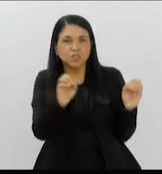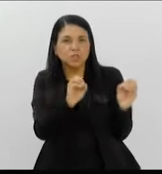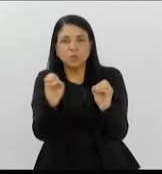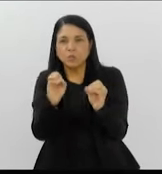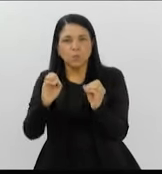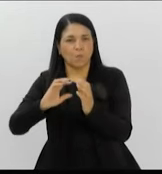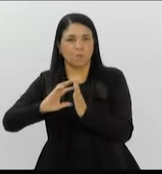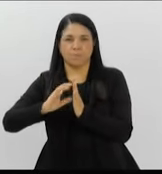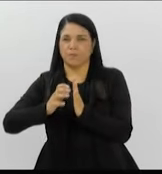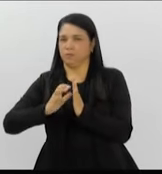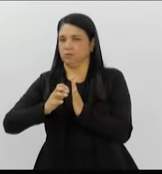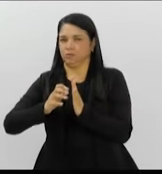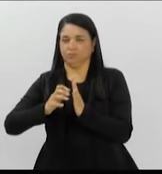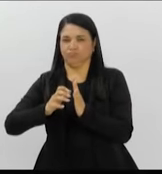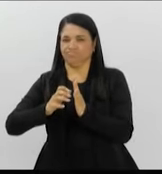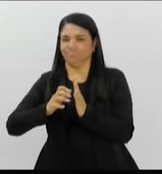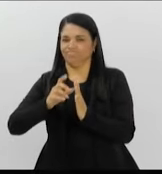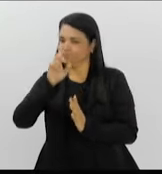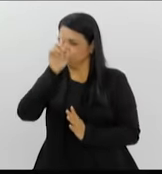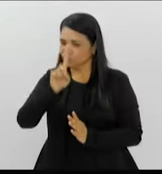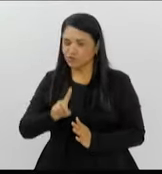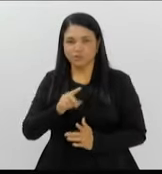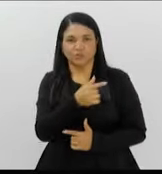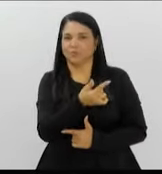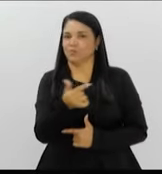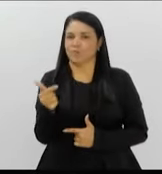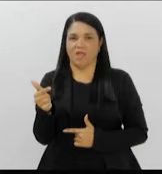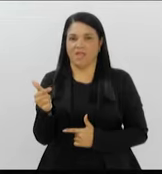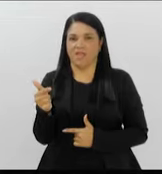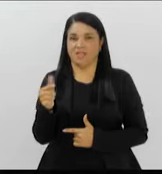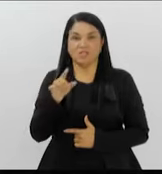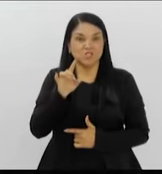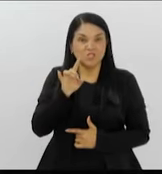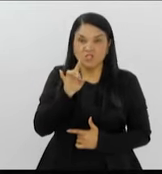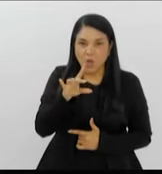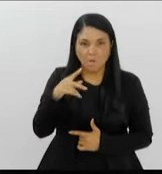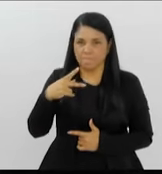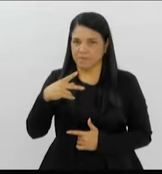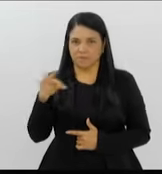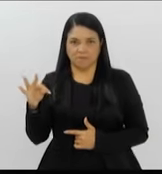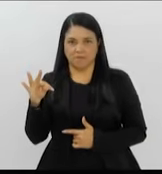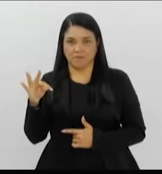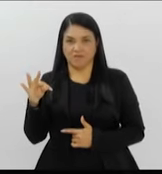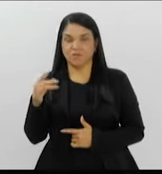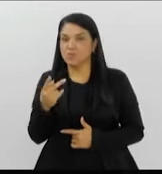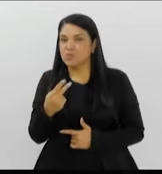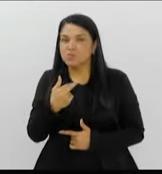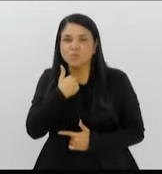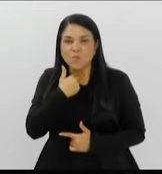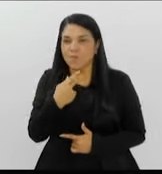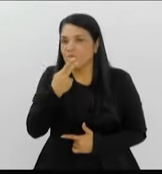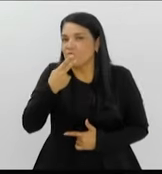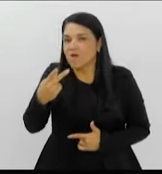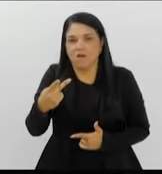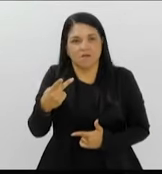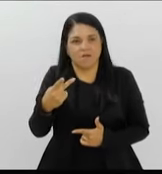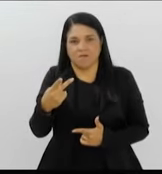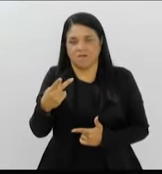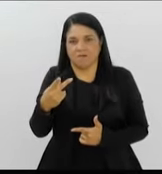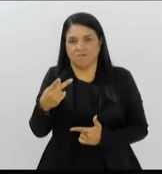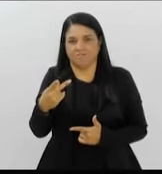partido político. De nenhum. Não é do PT, não, de nenhum. Porque, se o senhor